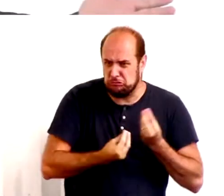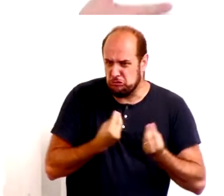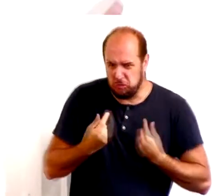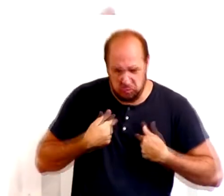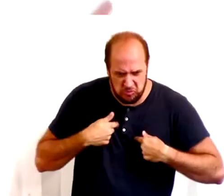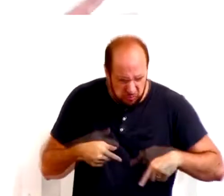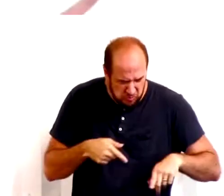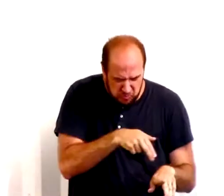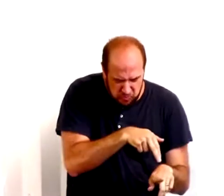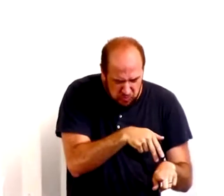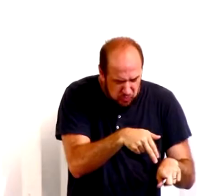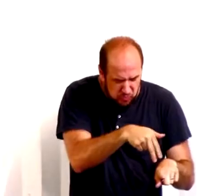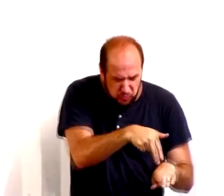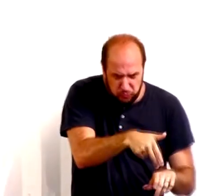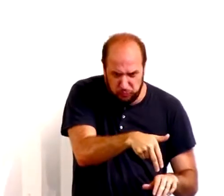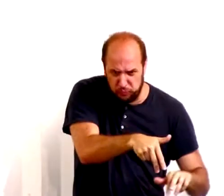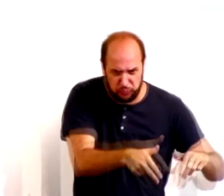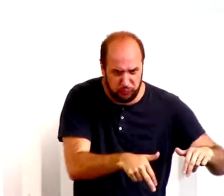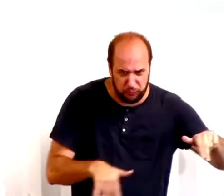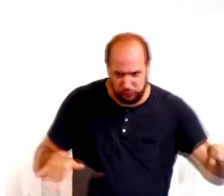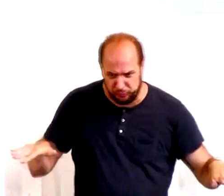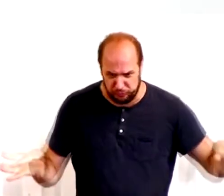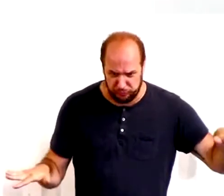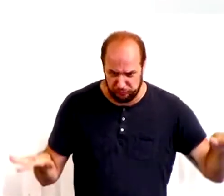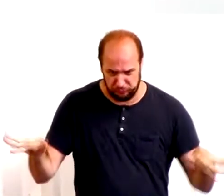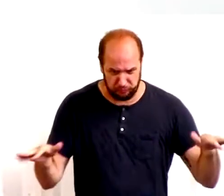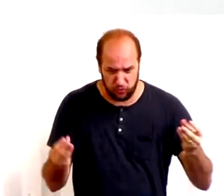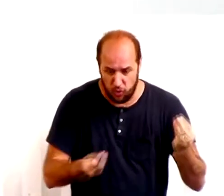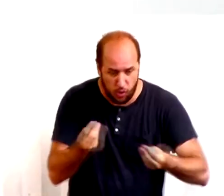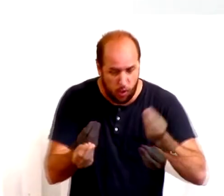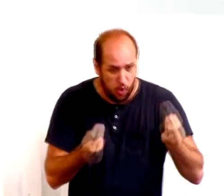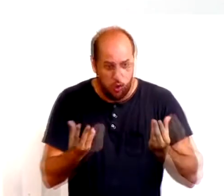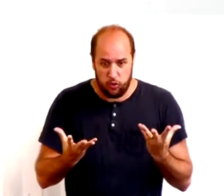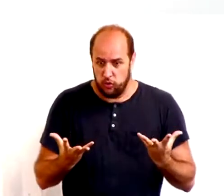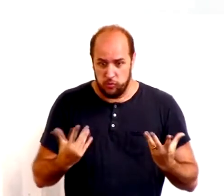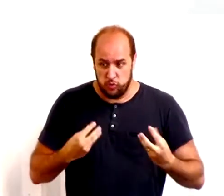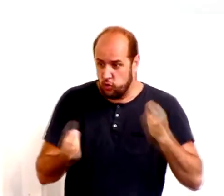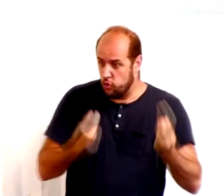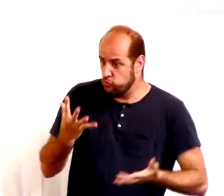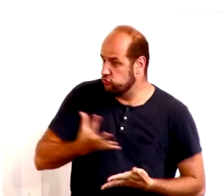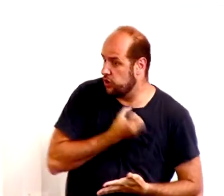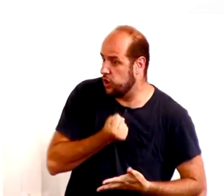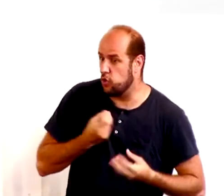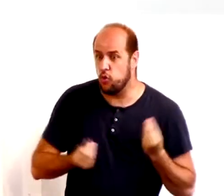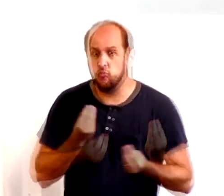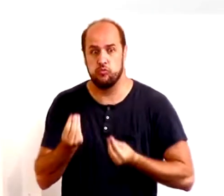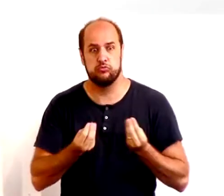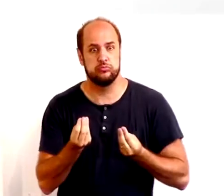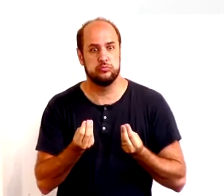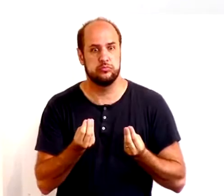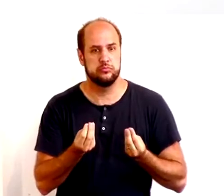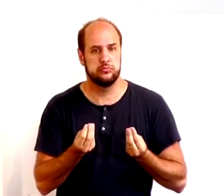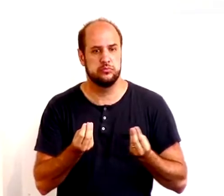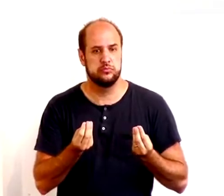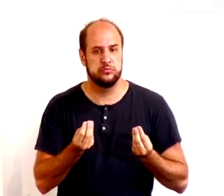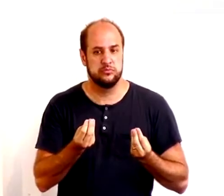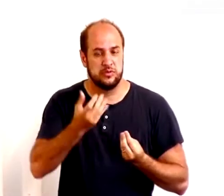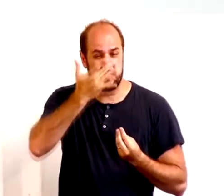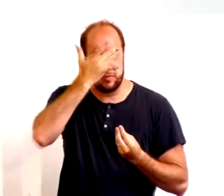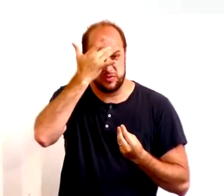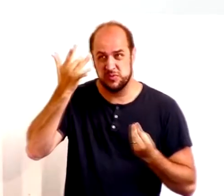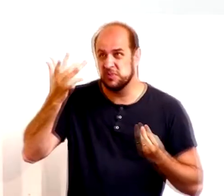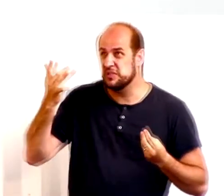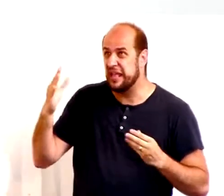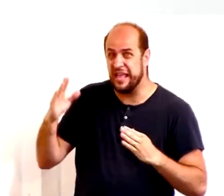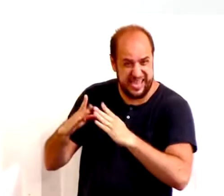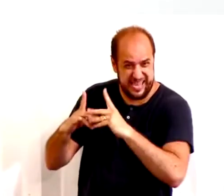sobre uma linha pode se defender, como? E eles se agarravam nas pilastras